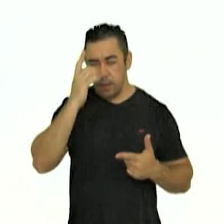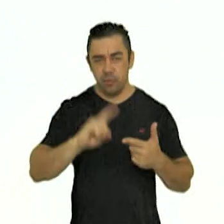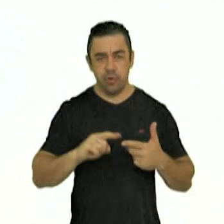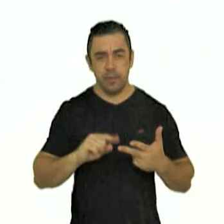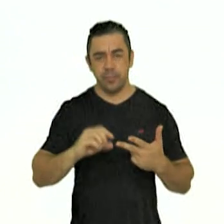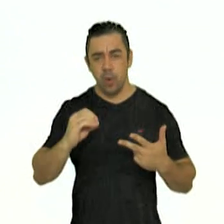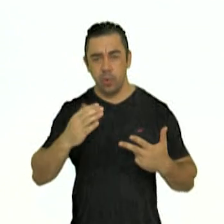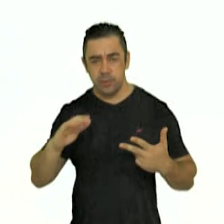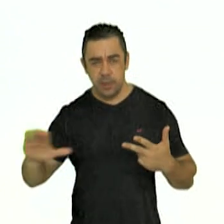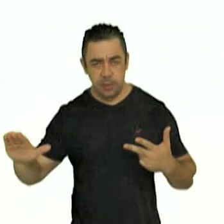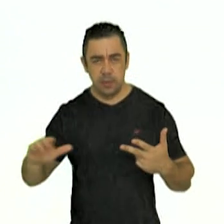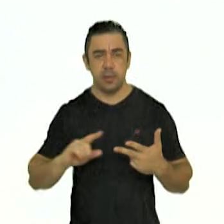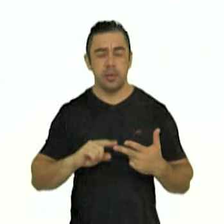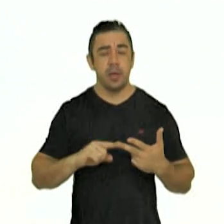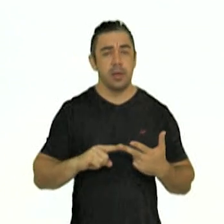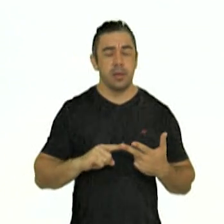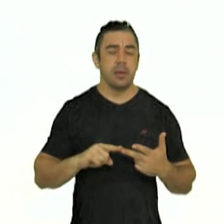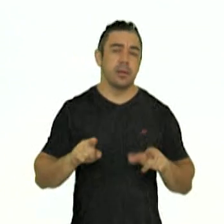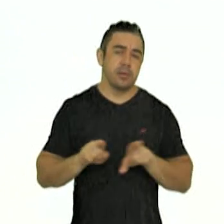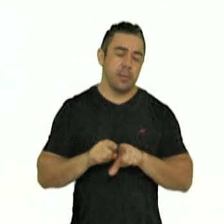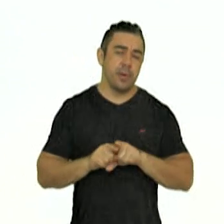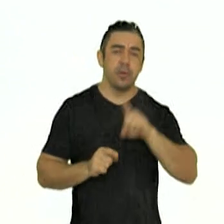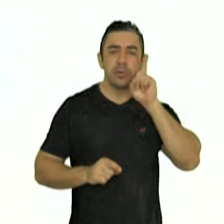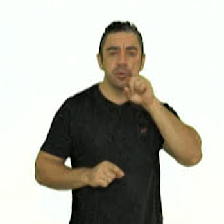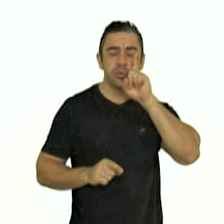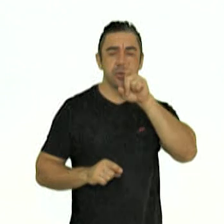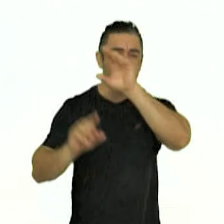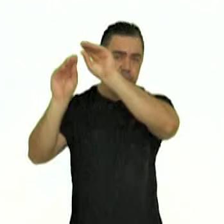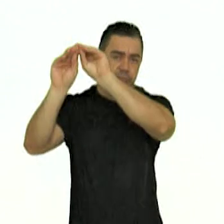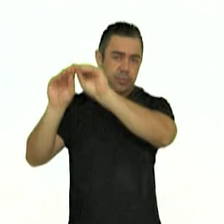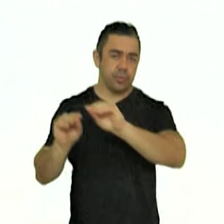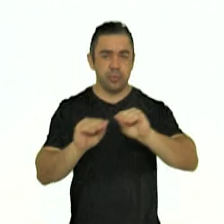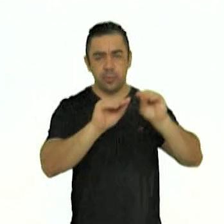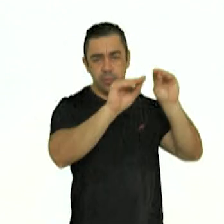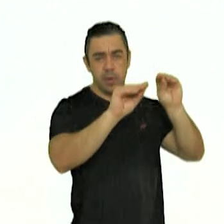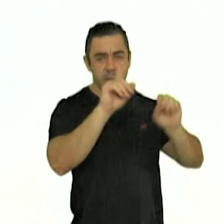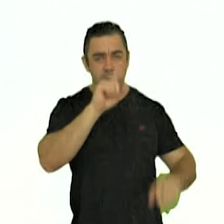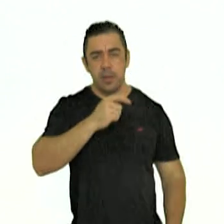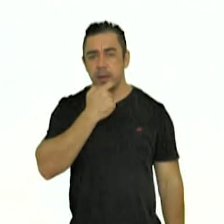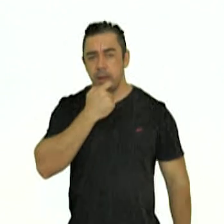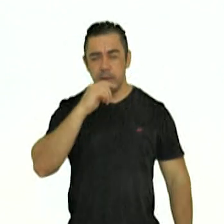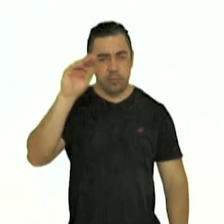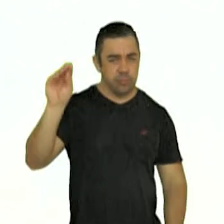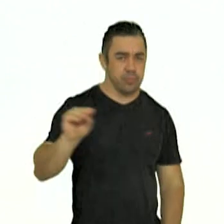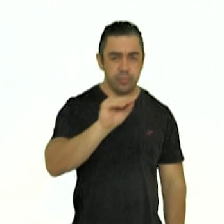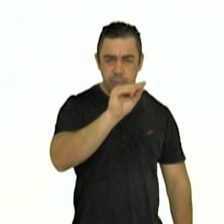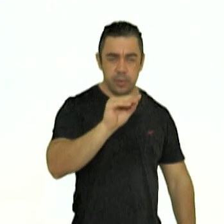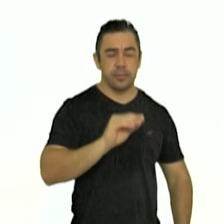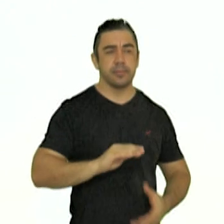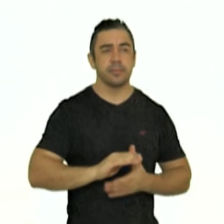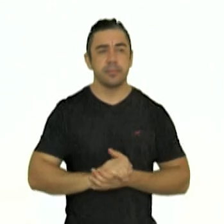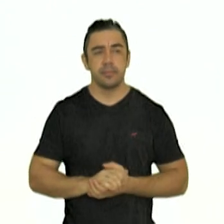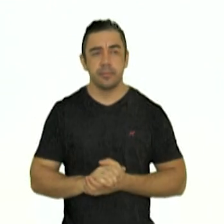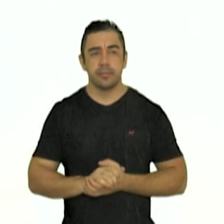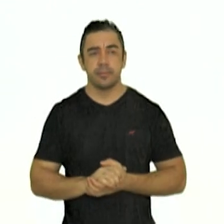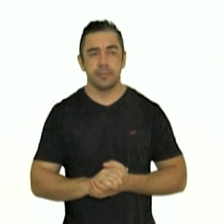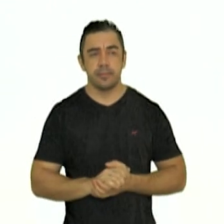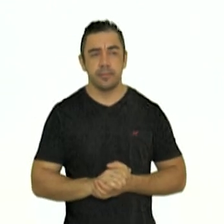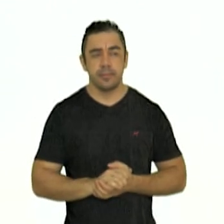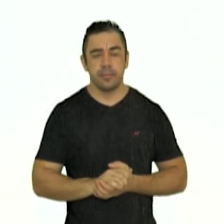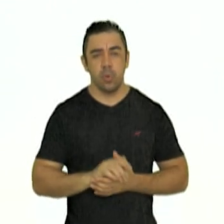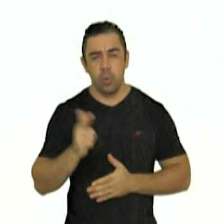novíssimo continente, e os Estados Unidos, né, que foi a migração dos ingleses para a América anglo-saxônica, ali, a América do